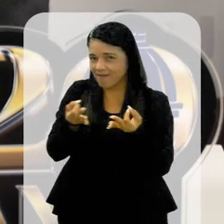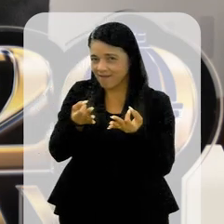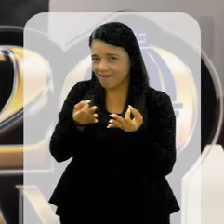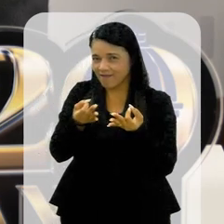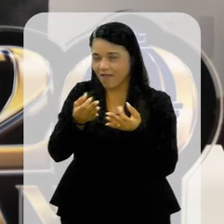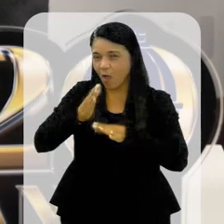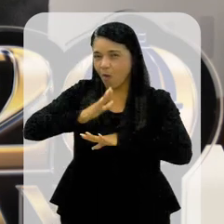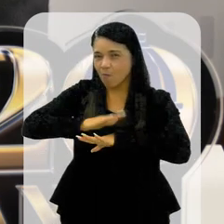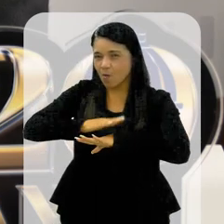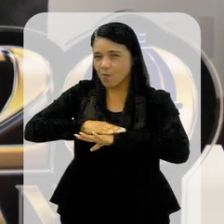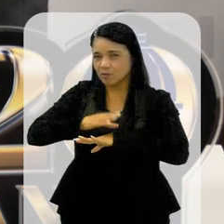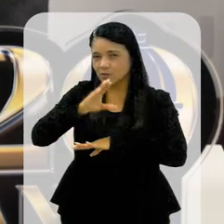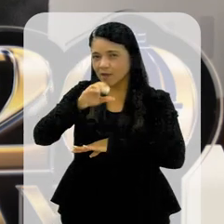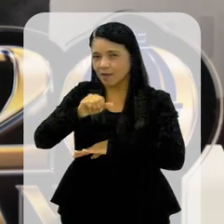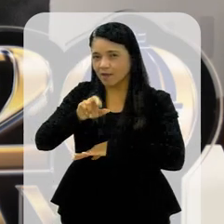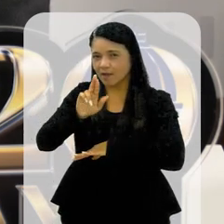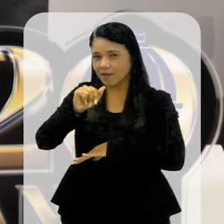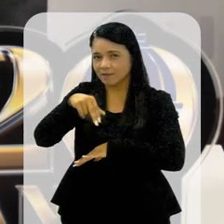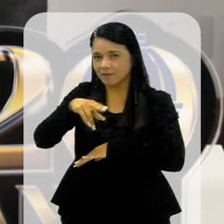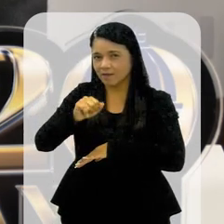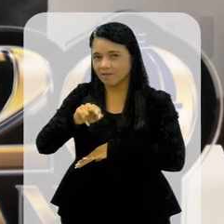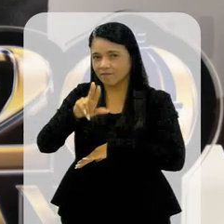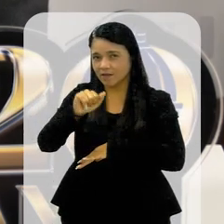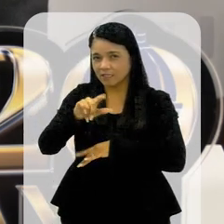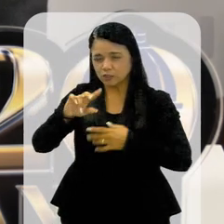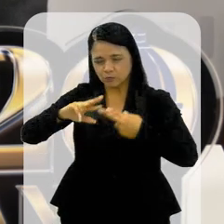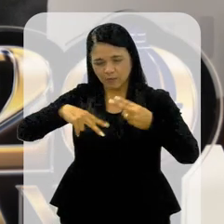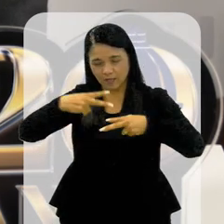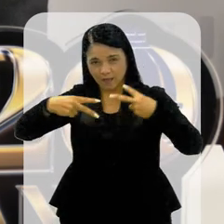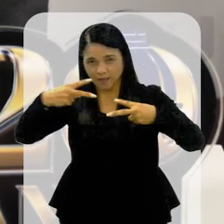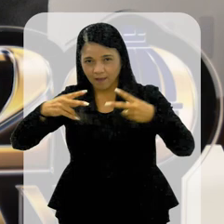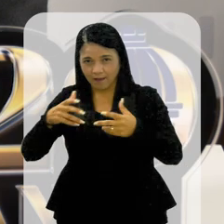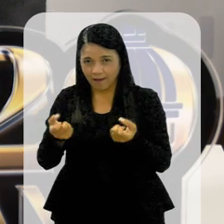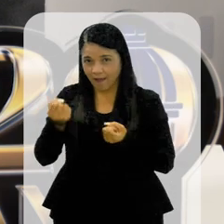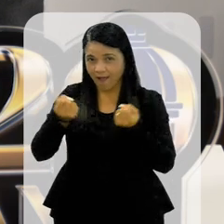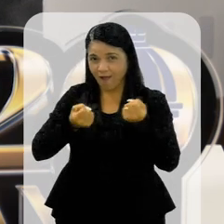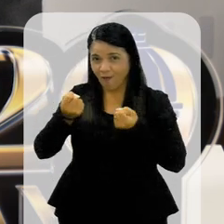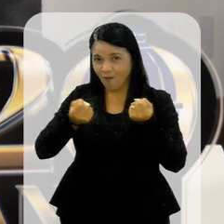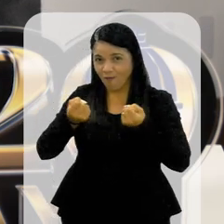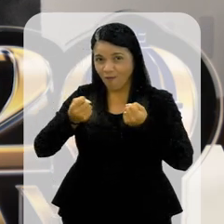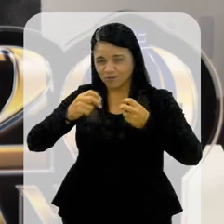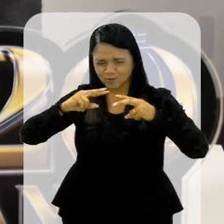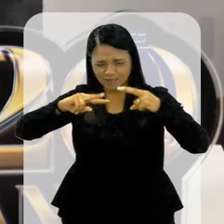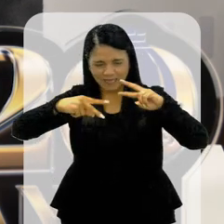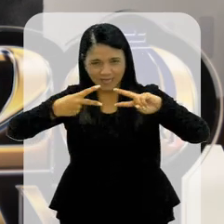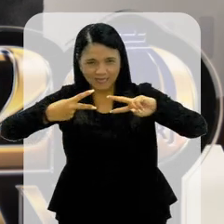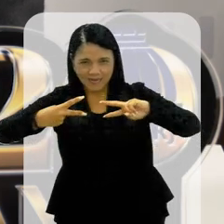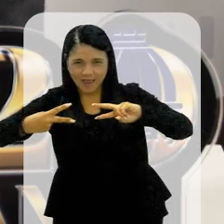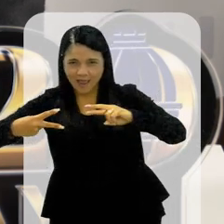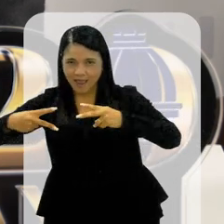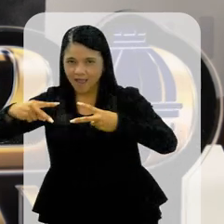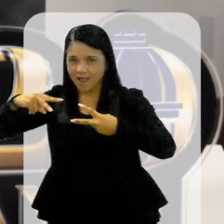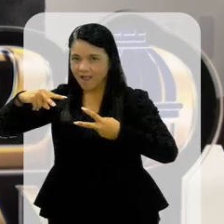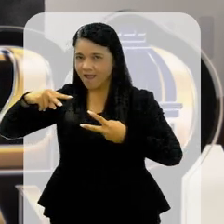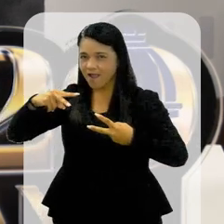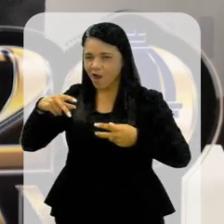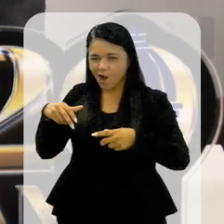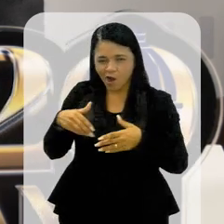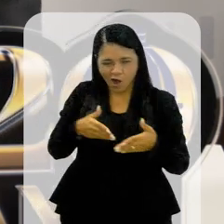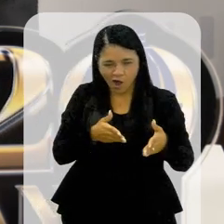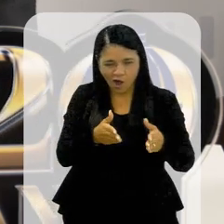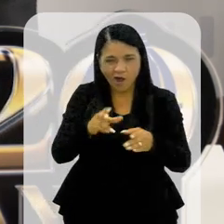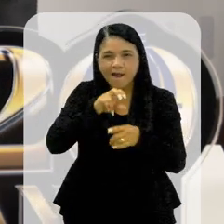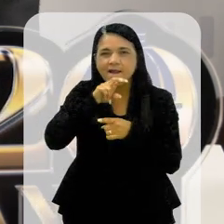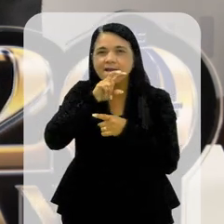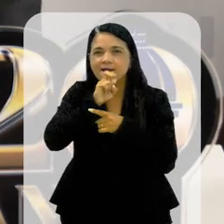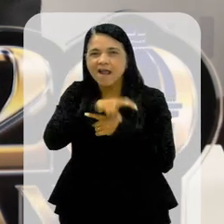o momento que o carnavalesco cria um carro do DNA, é o momento que o carnavalesco, através da comissão de frente, cria uma cobra